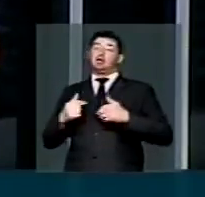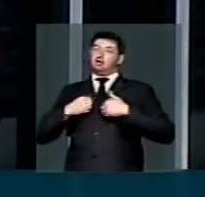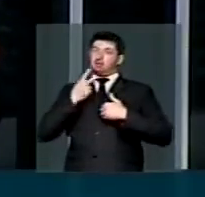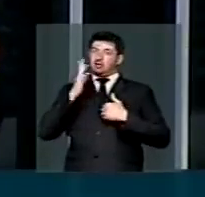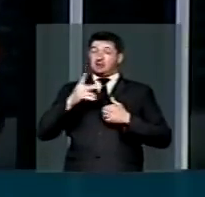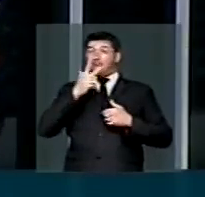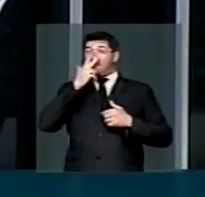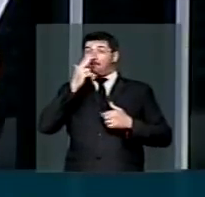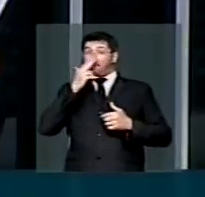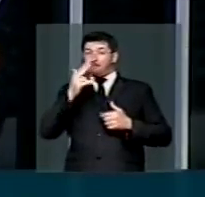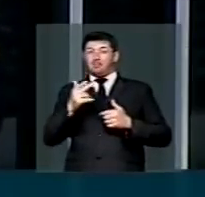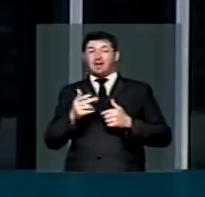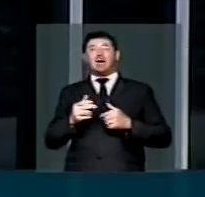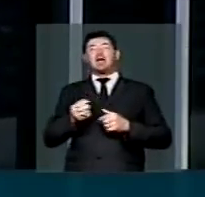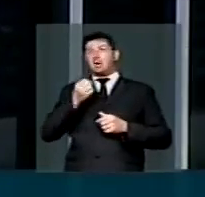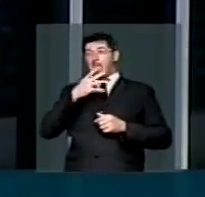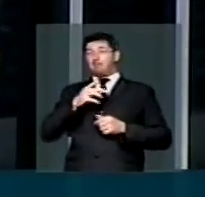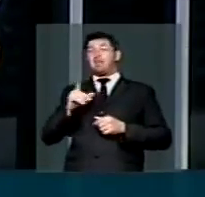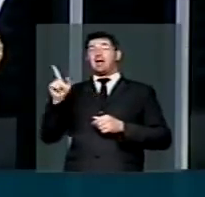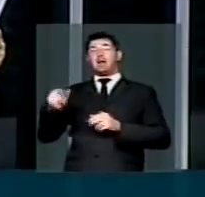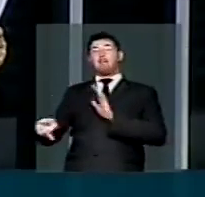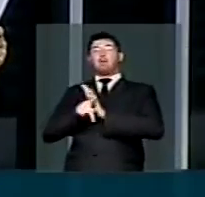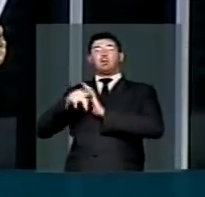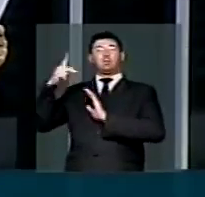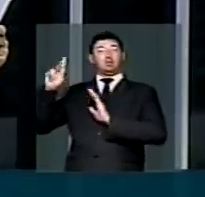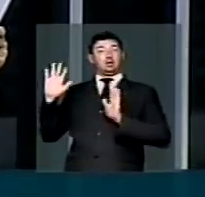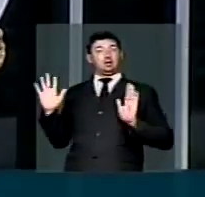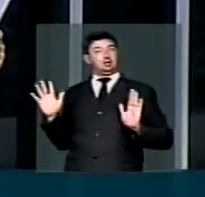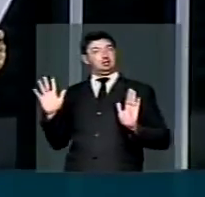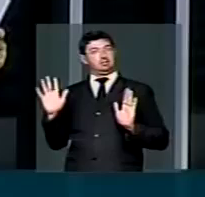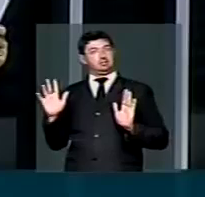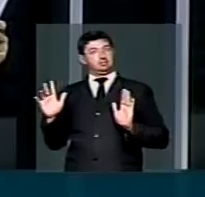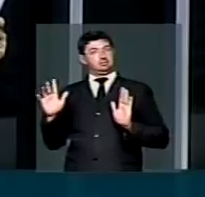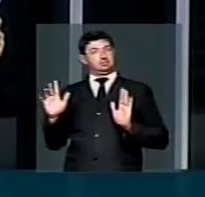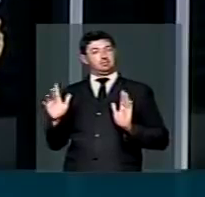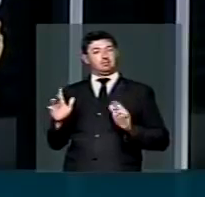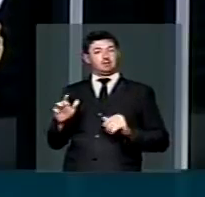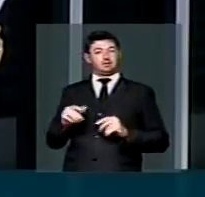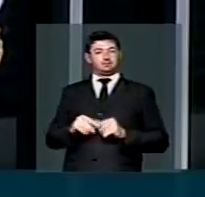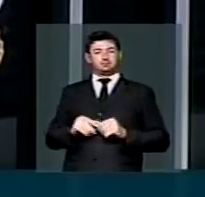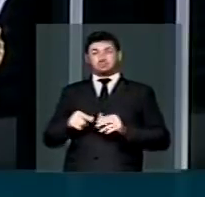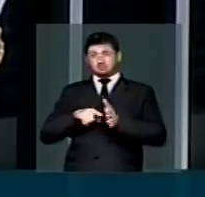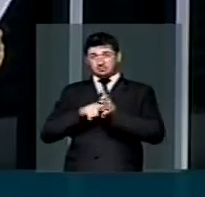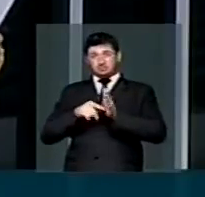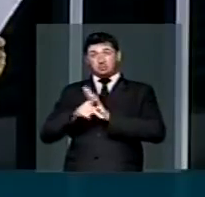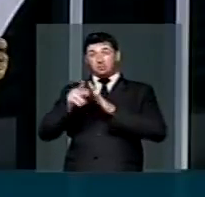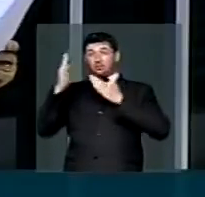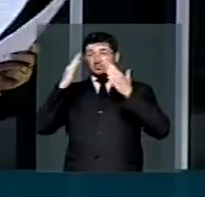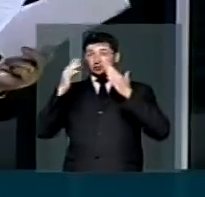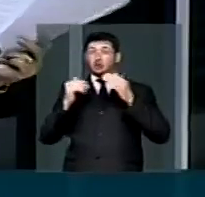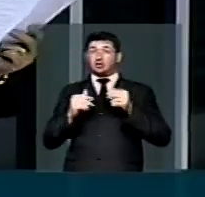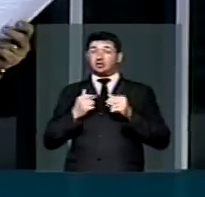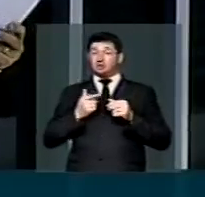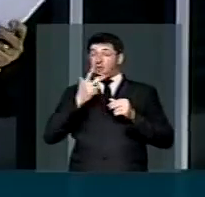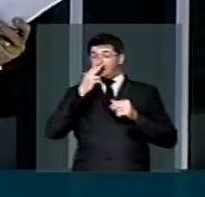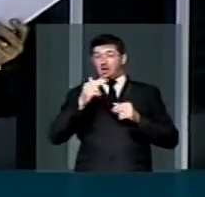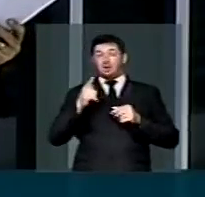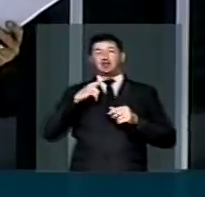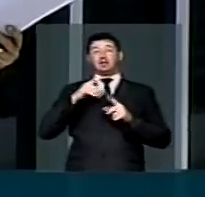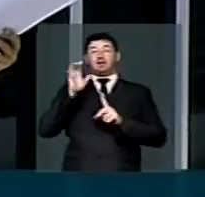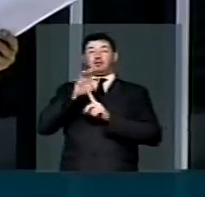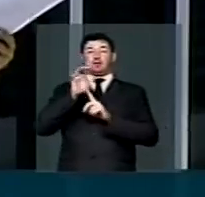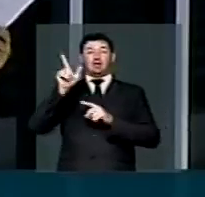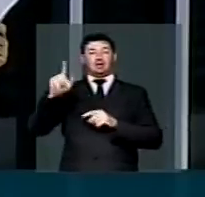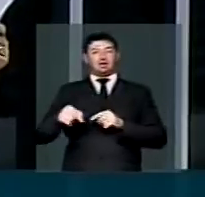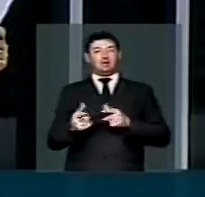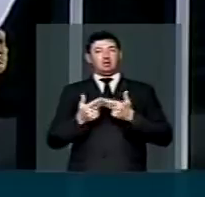disse, parece compor muito bem o seu vocabulário. Essa conduta, para estudiosos da área da psicologia, demonstra o reflexo